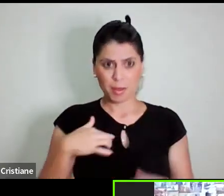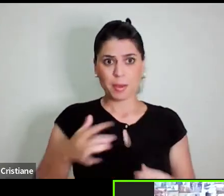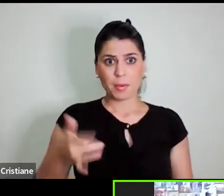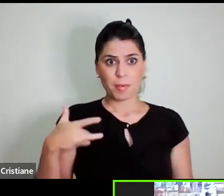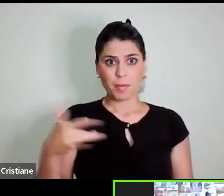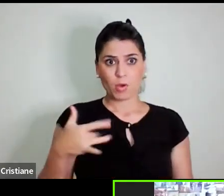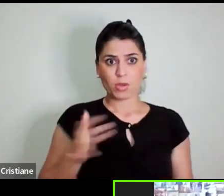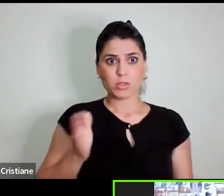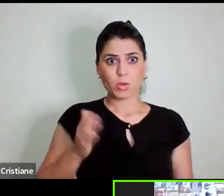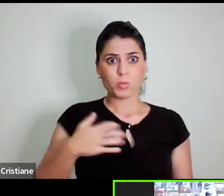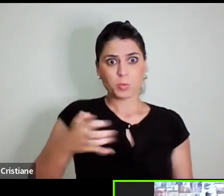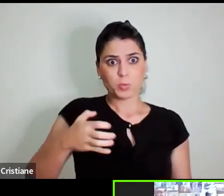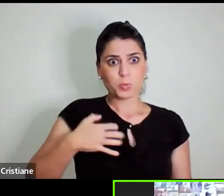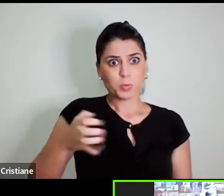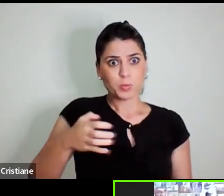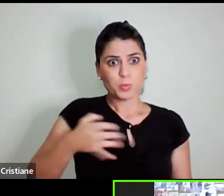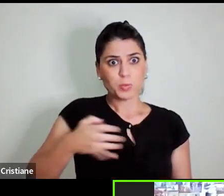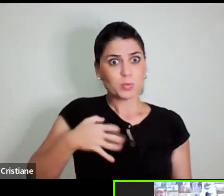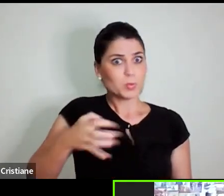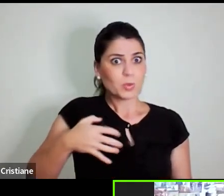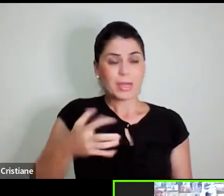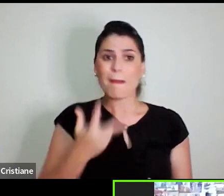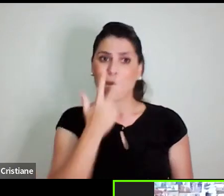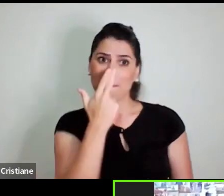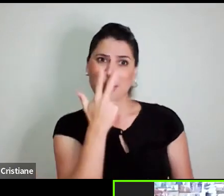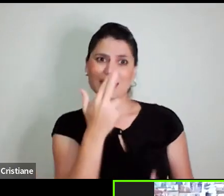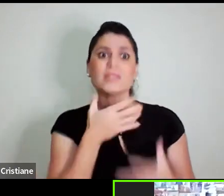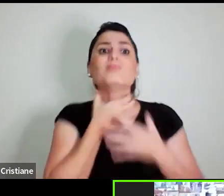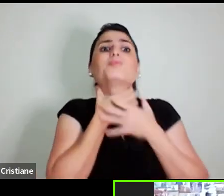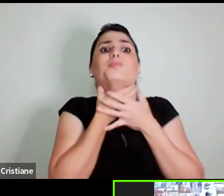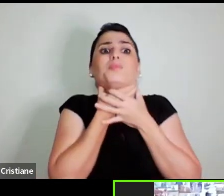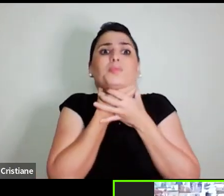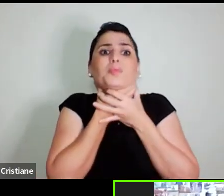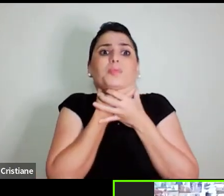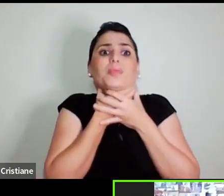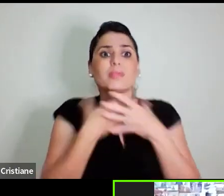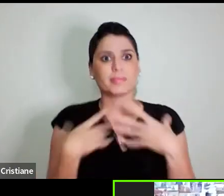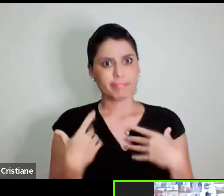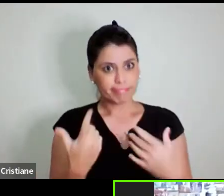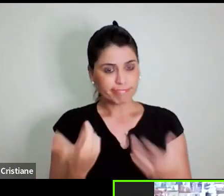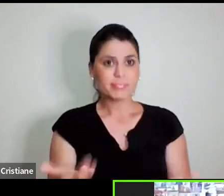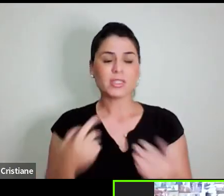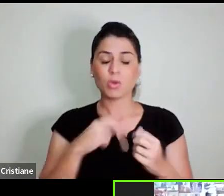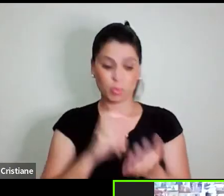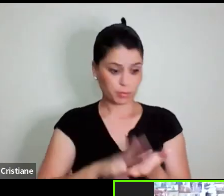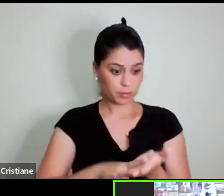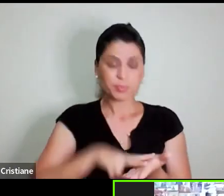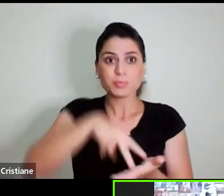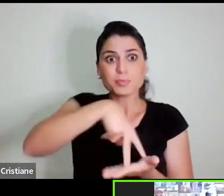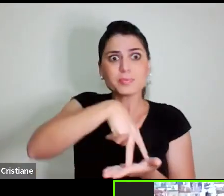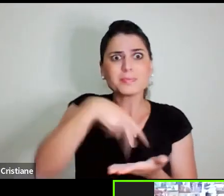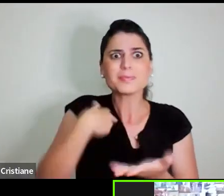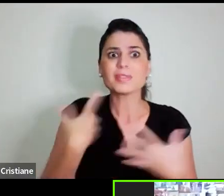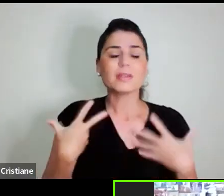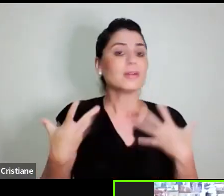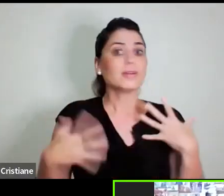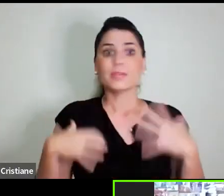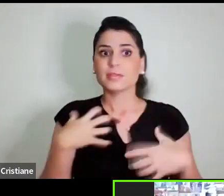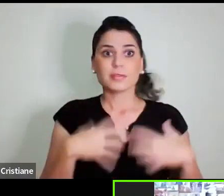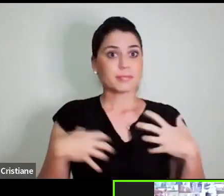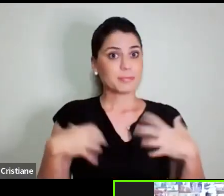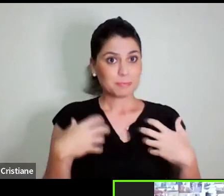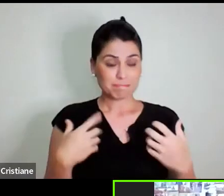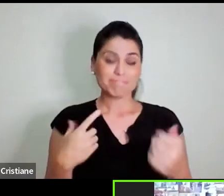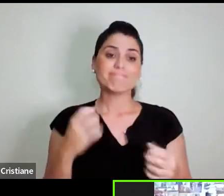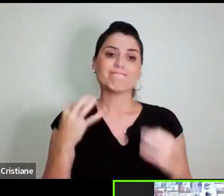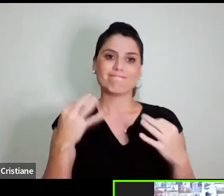em seguida, aquela sensação que eu ia sufocar. Então, eu levantava e ficava por aqui. Depois que eu comecei a